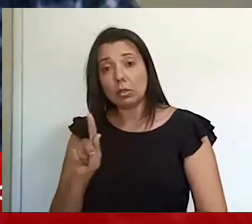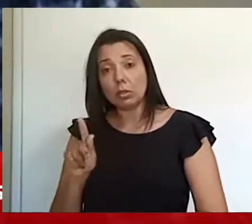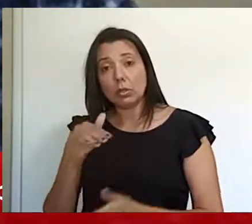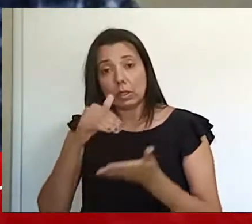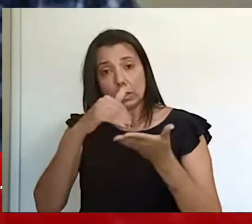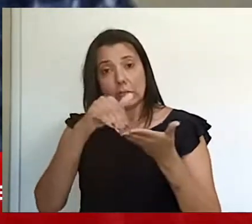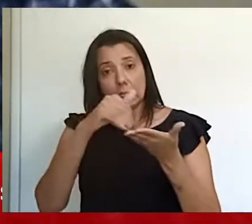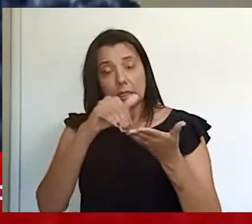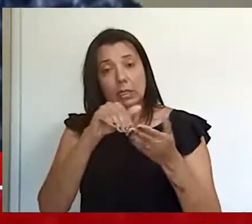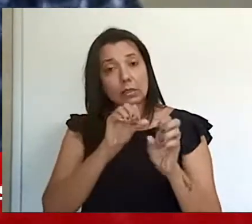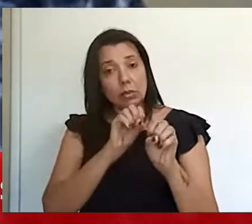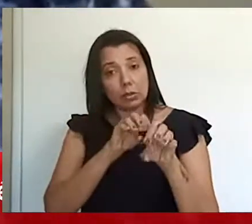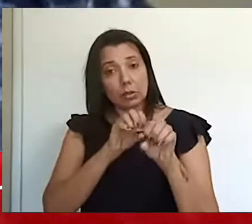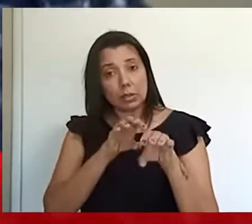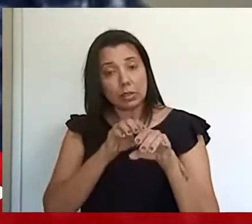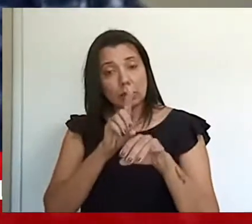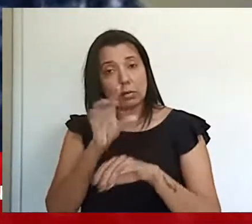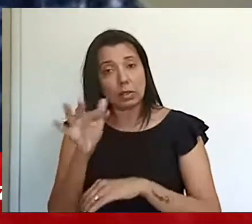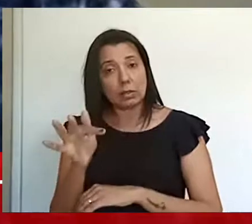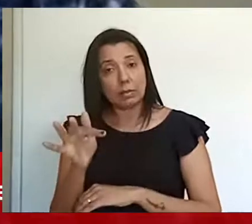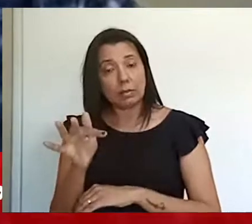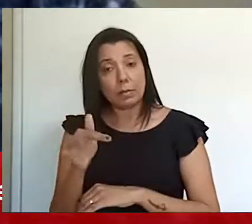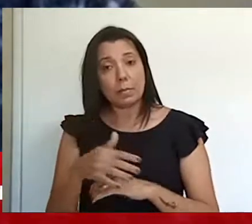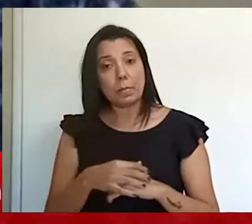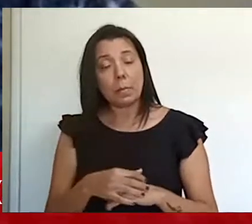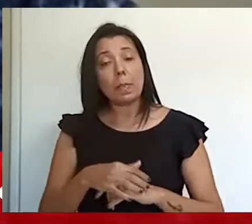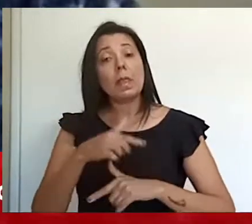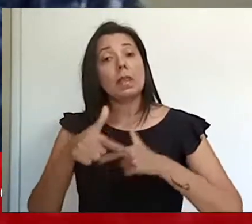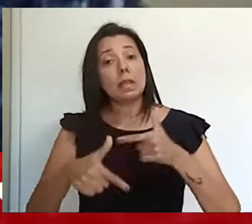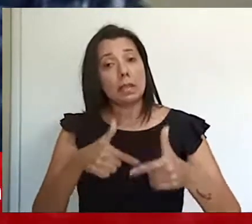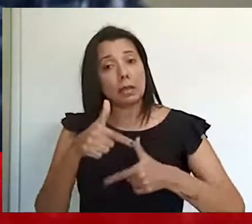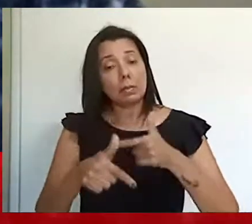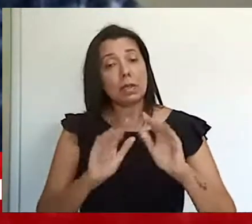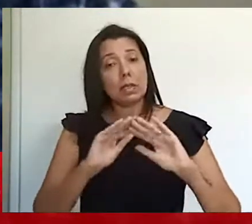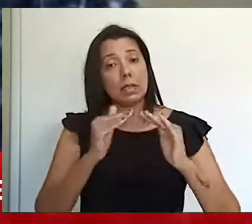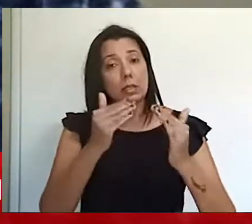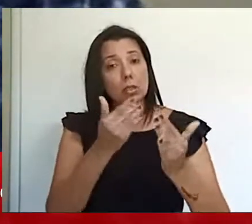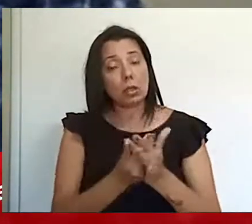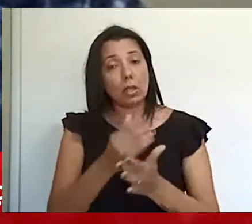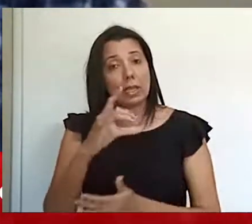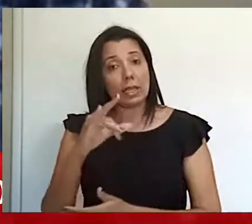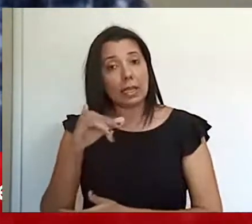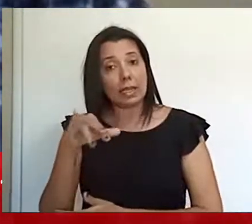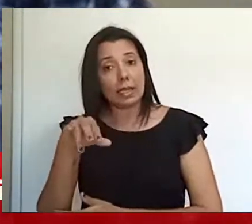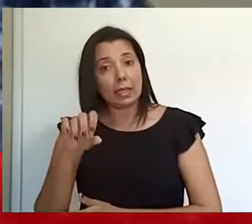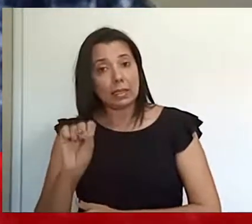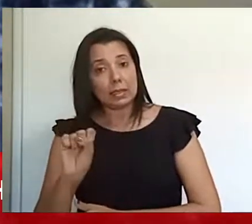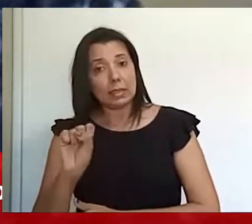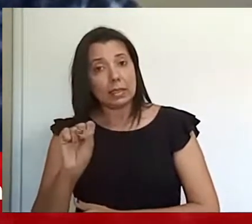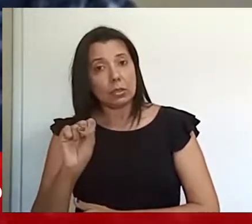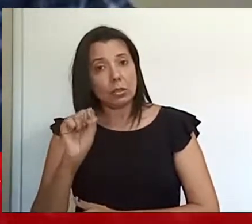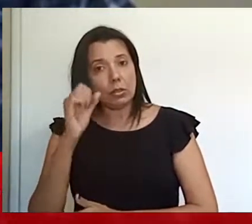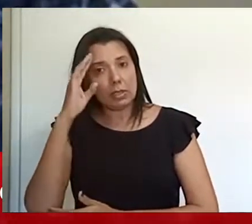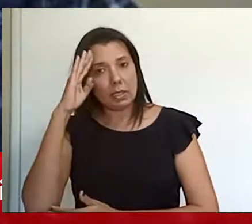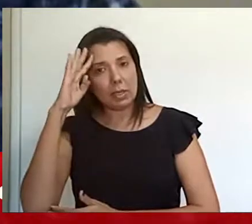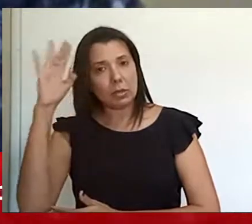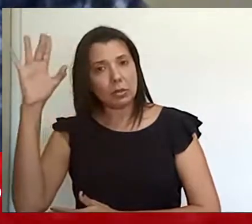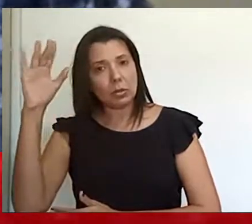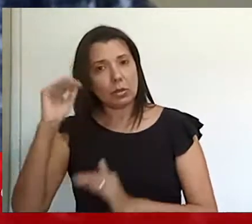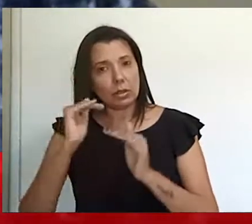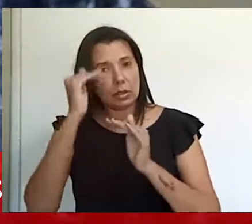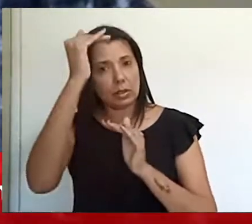do Distrito Federal, trabalho na Escola Classe Sonhem de Cima desde 2018